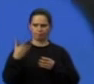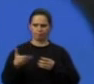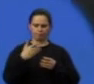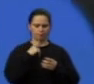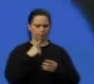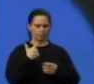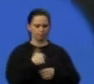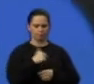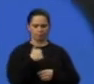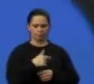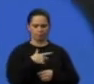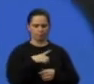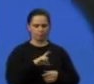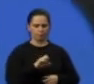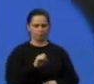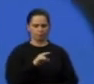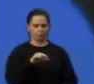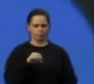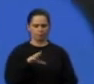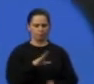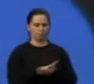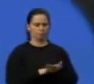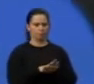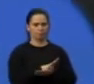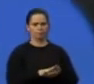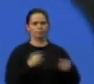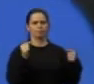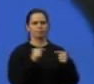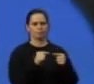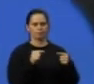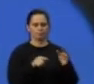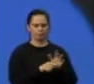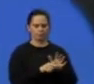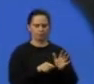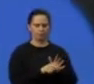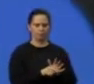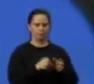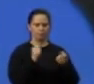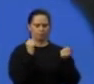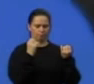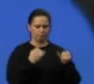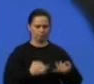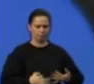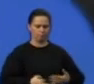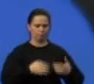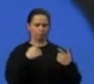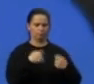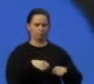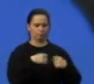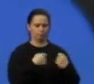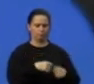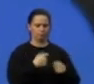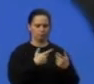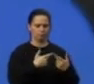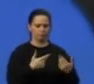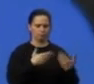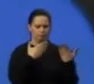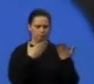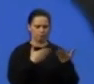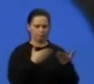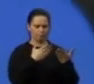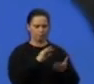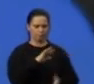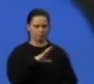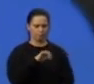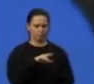porém não ocorre lesão visceral. Para melhor explicar a definição de